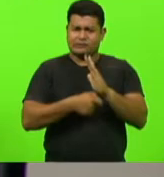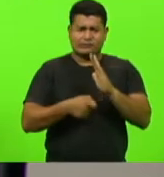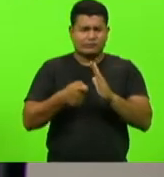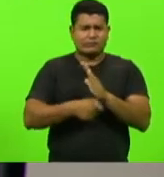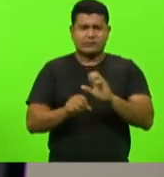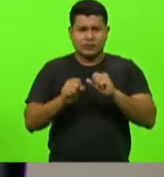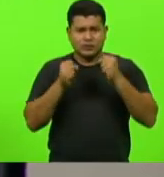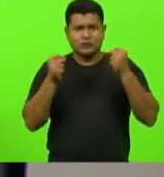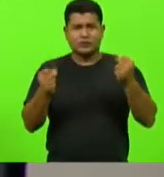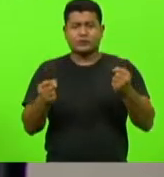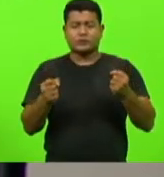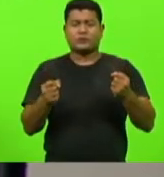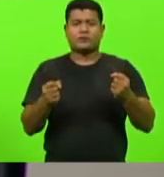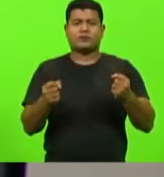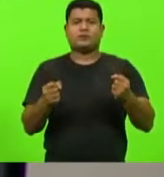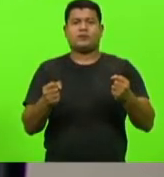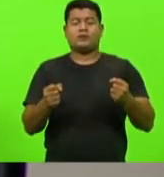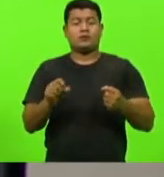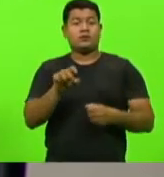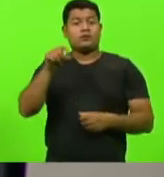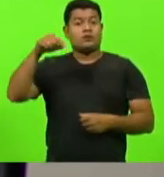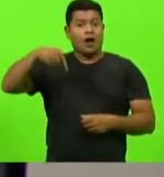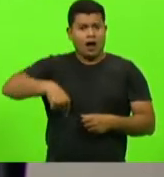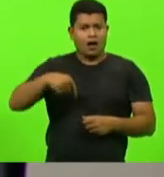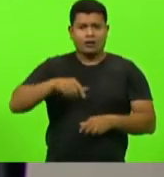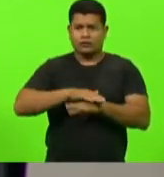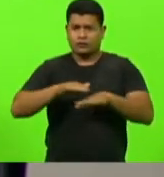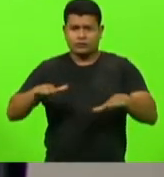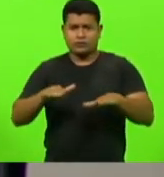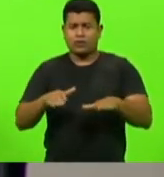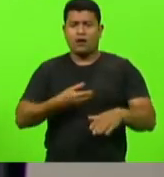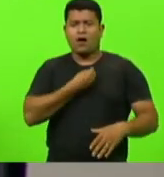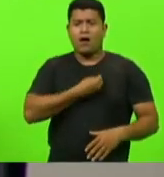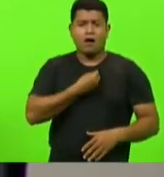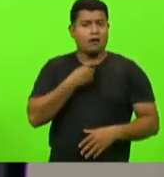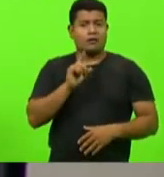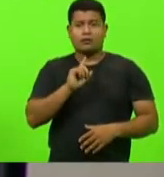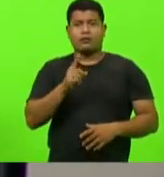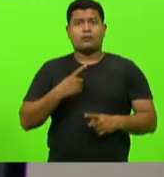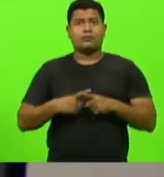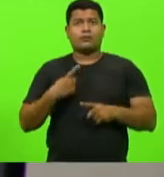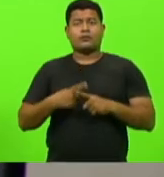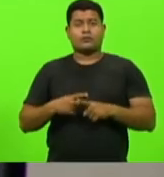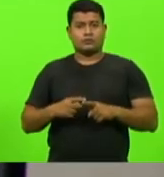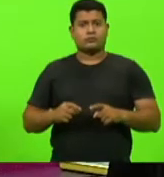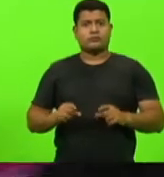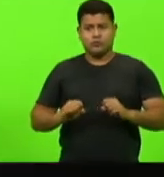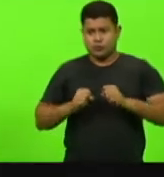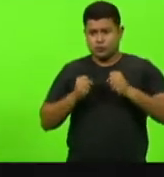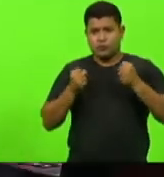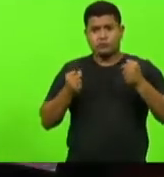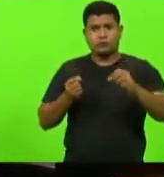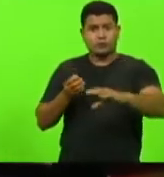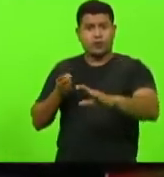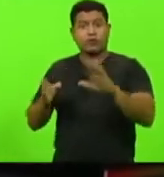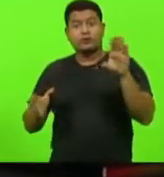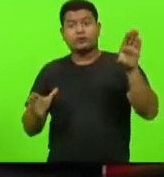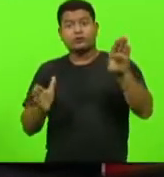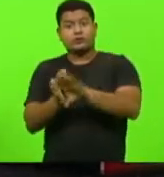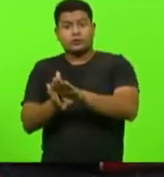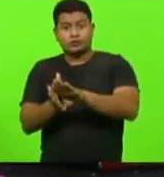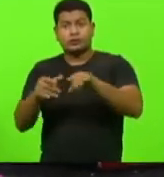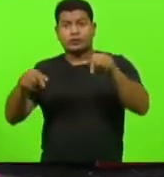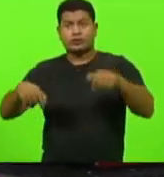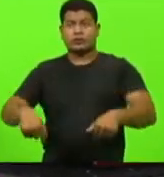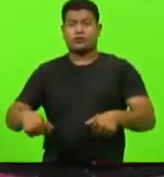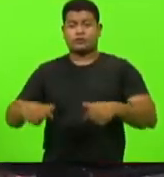nesse plenário, não só por estar aqui, mas por ir buscar o espaço de poder estar aqui. Obrigado,